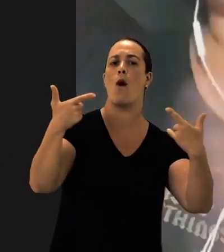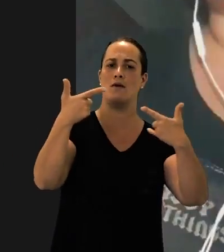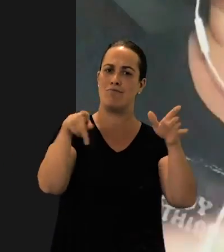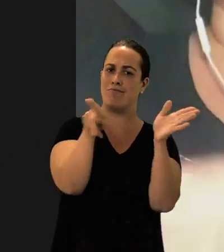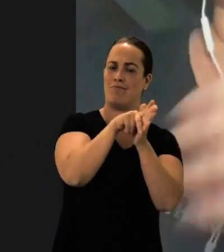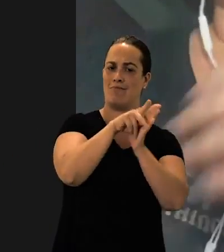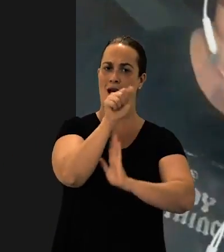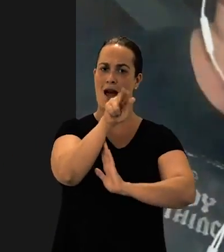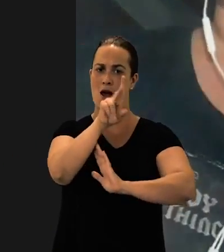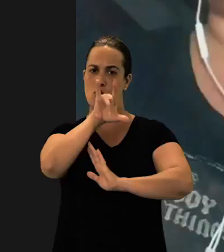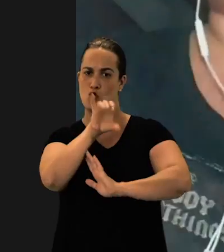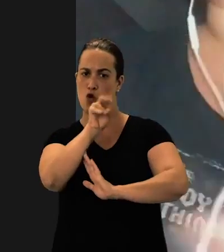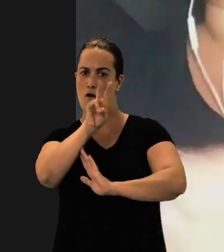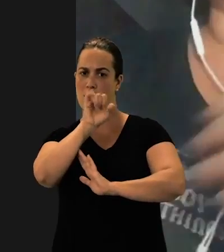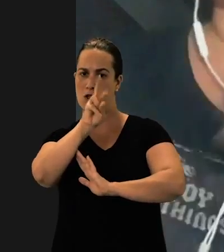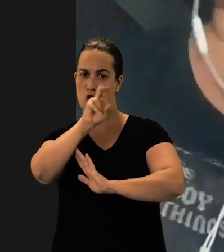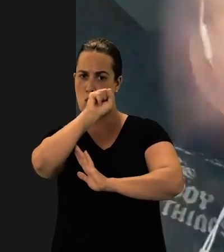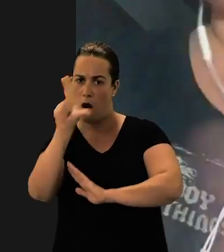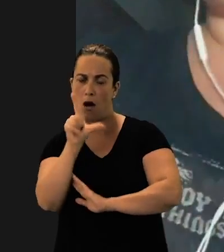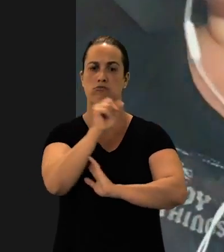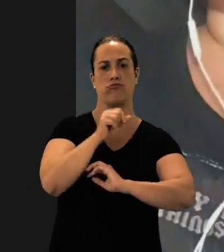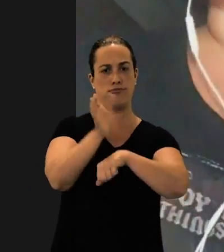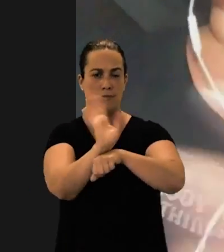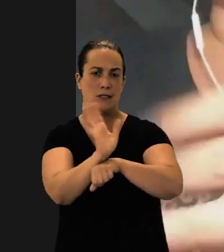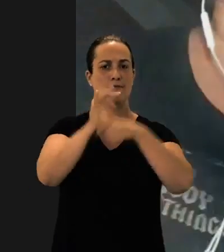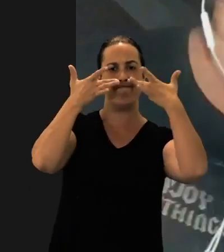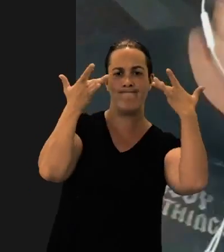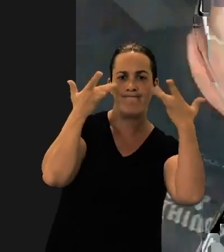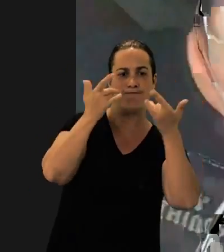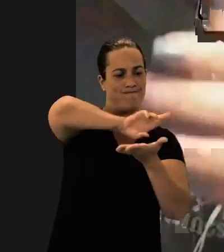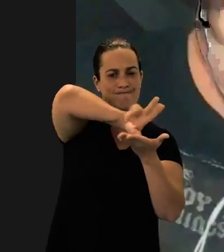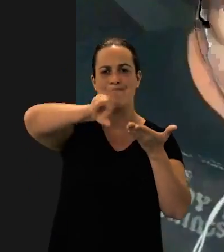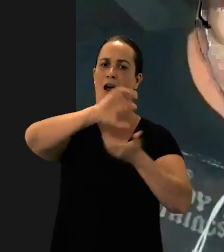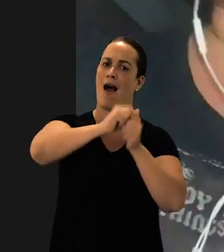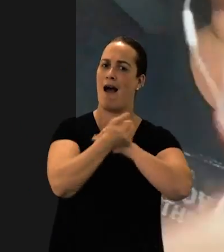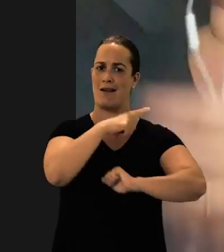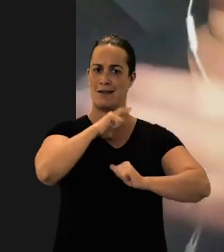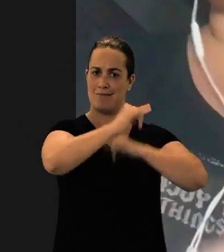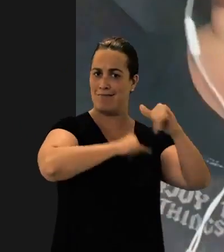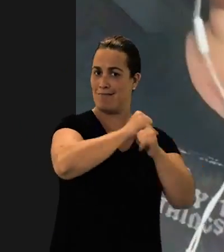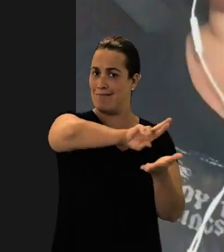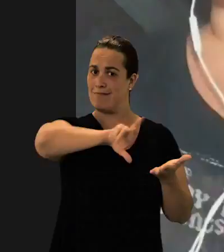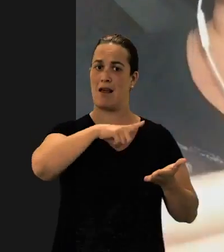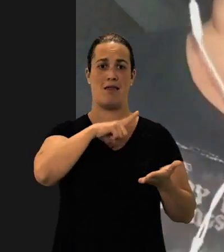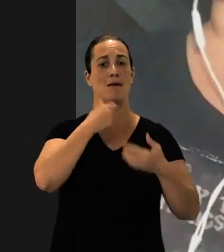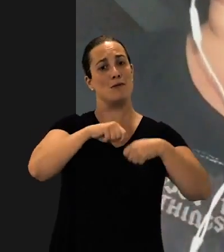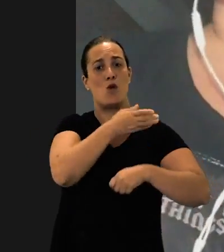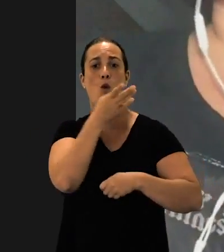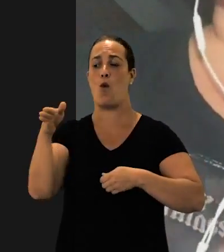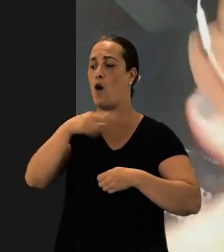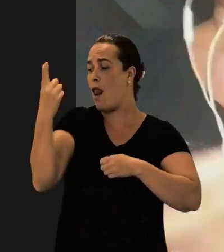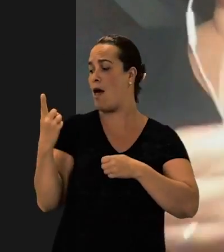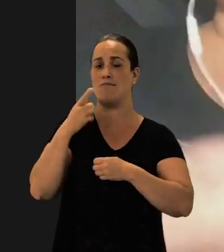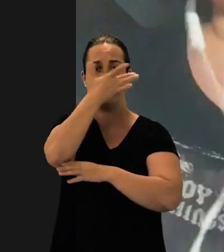no cinema, o teatro e outras obras, né, vídeos na internet, etc., como qualquer outra pessoa. Temos muita